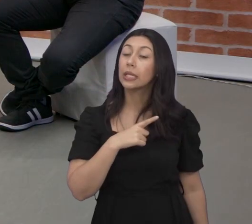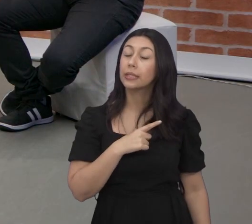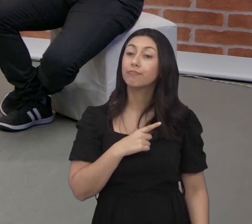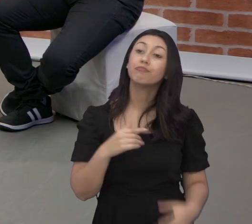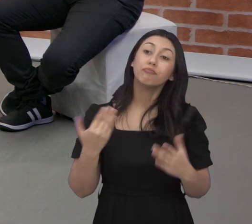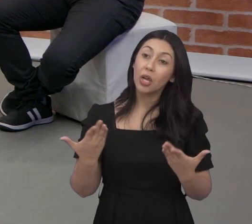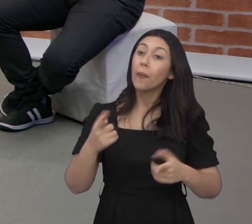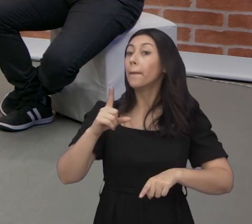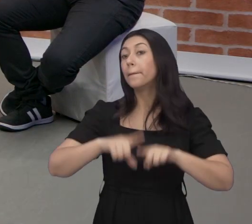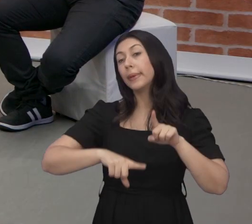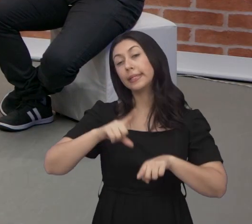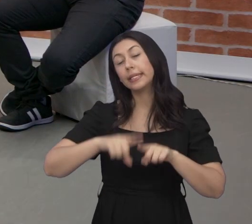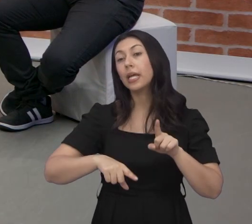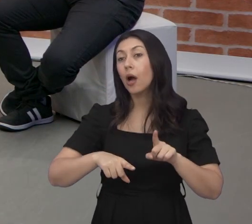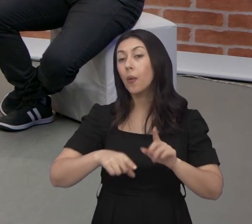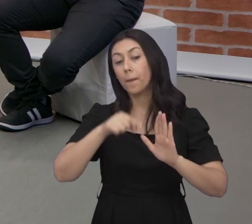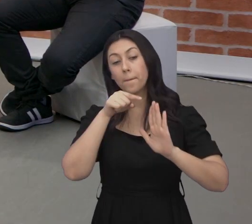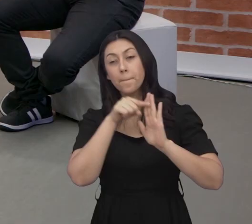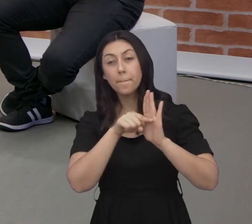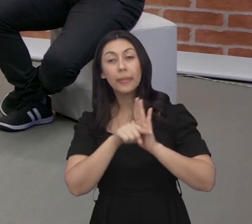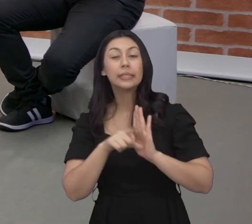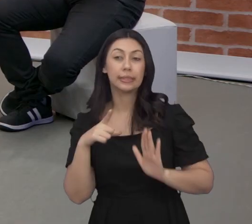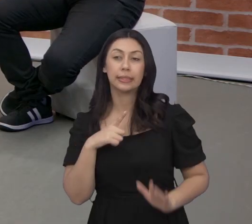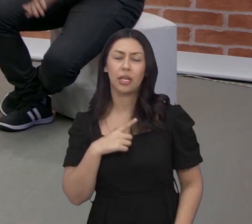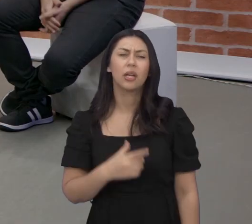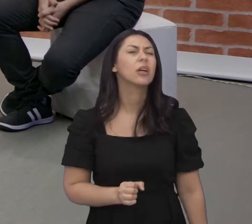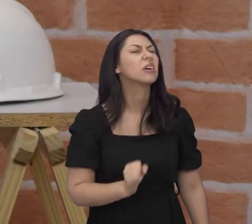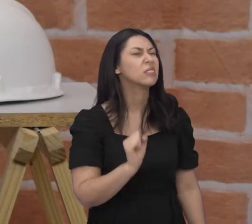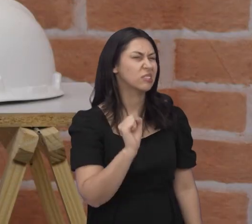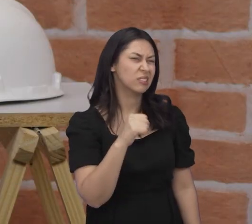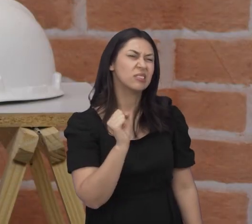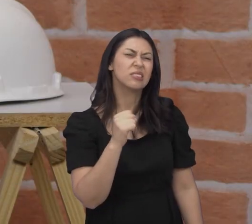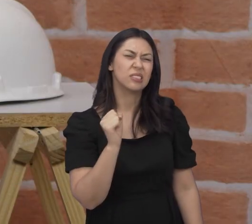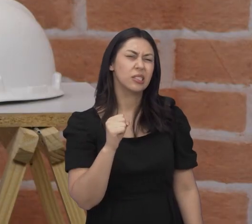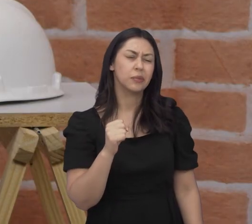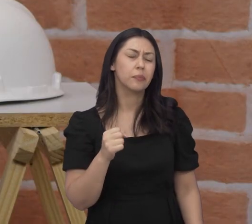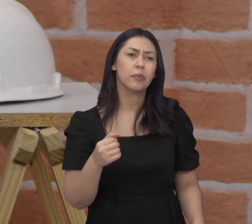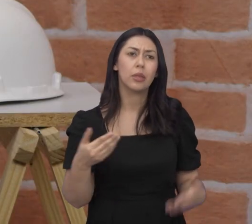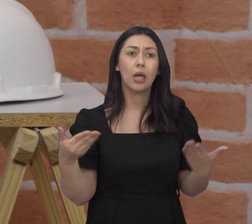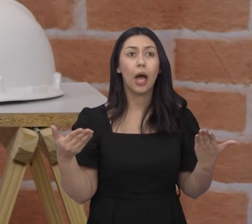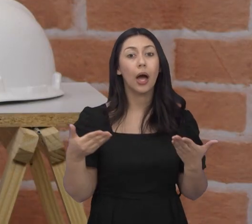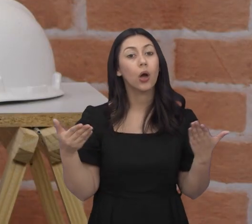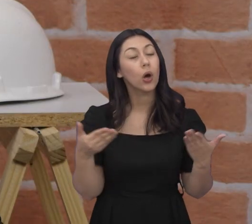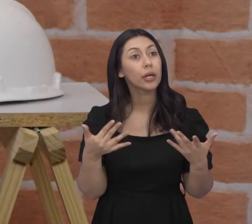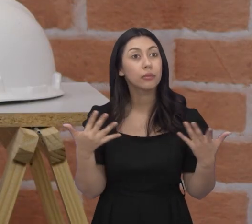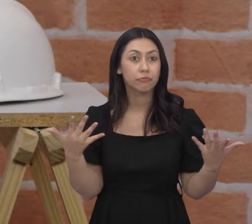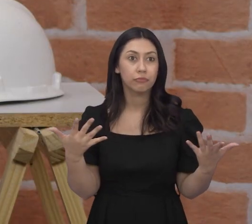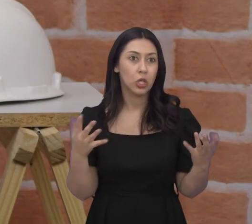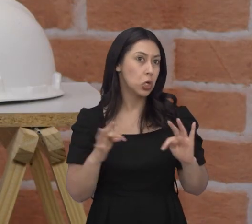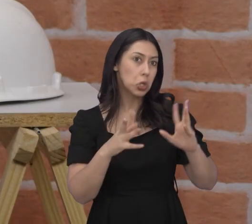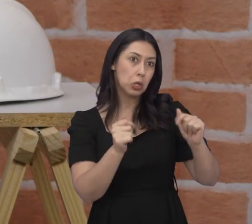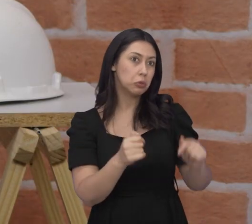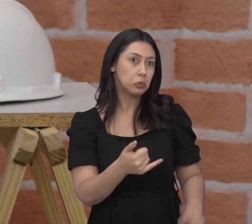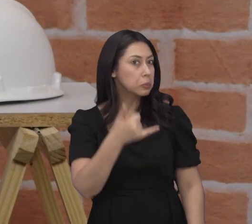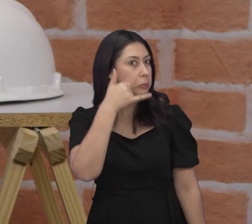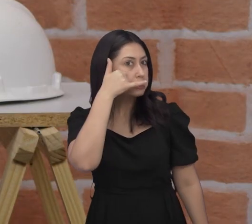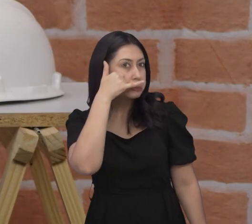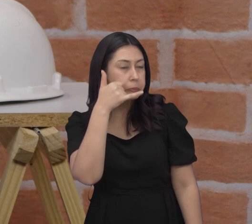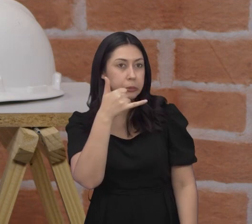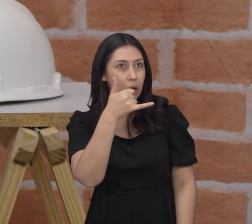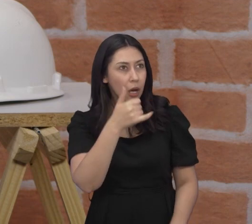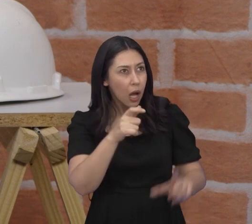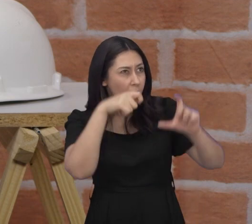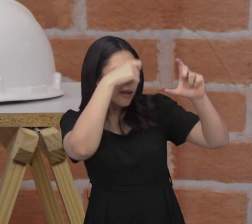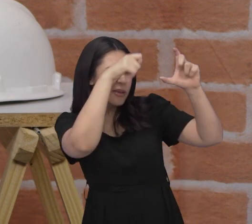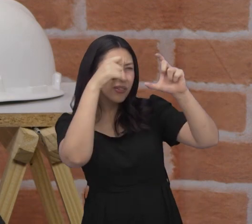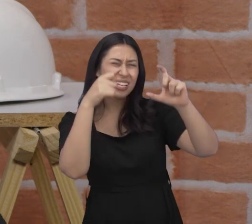gravações. Quer dizer, tem material para você se dedicar a pesquisar se quiser, né? Tem. Hoje em dia, agora com o advento aí, todo mundo tem um celular na mão, né?